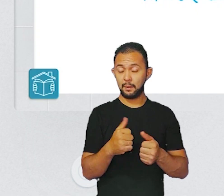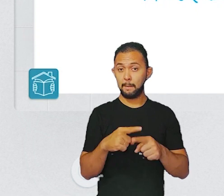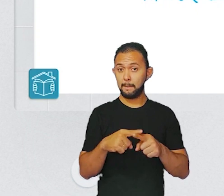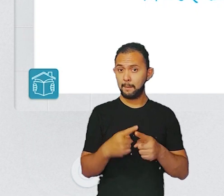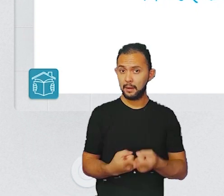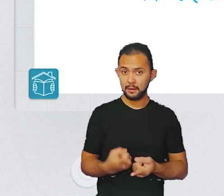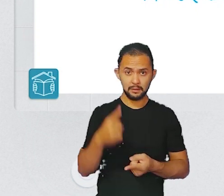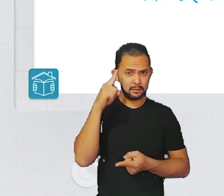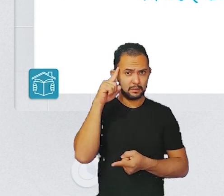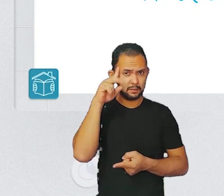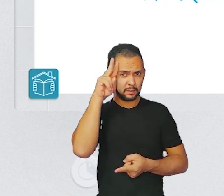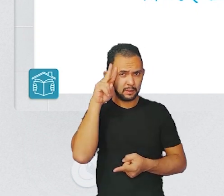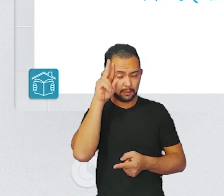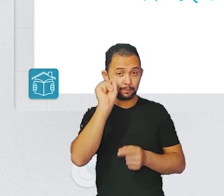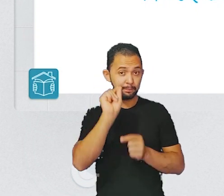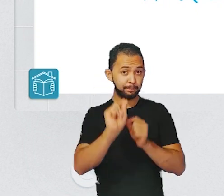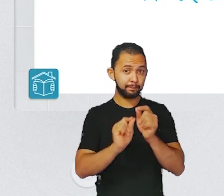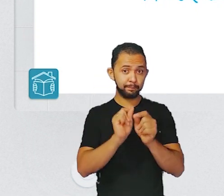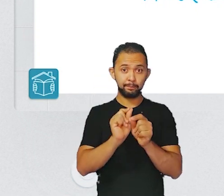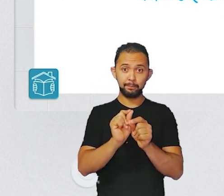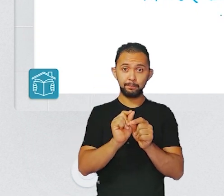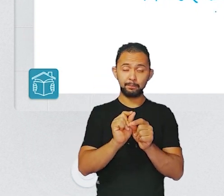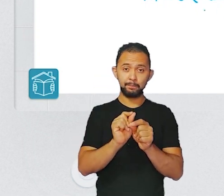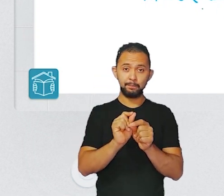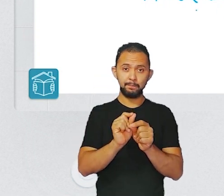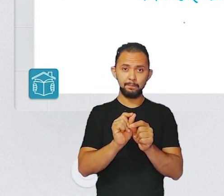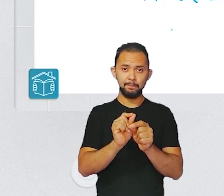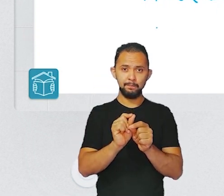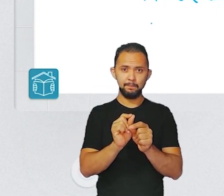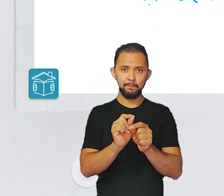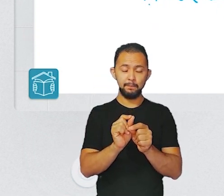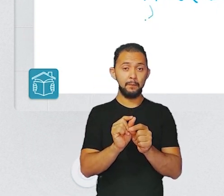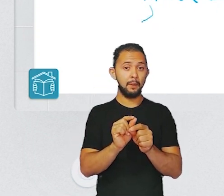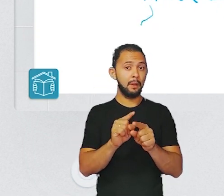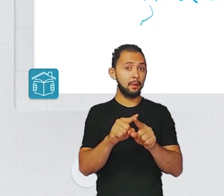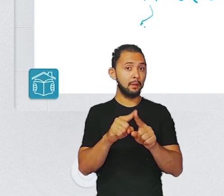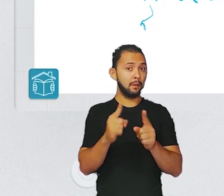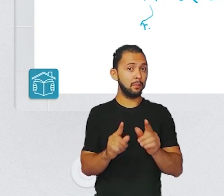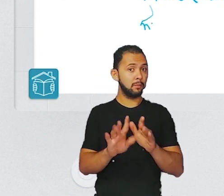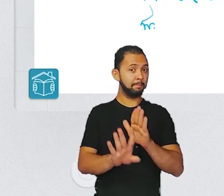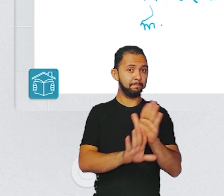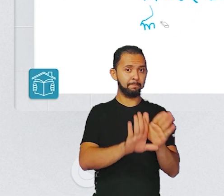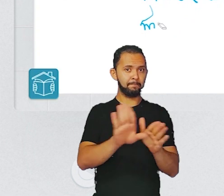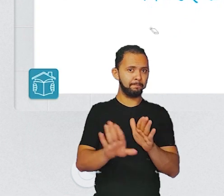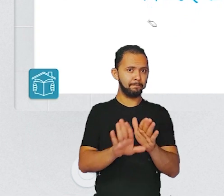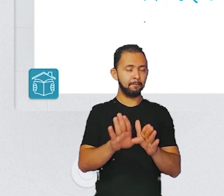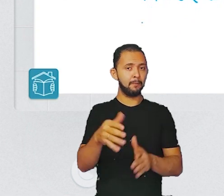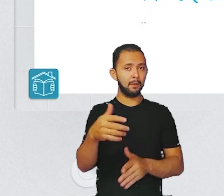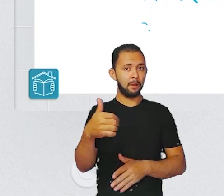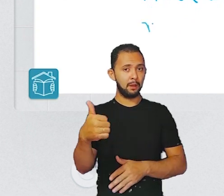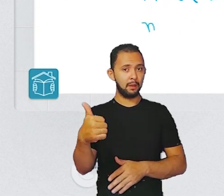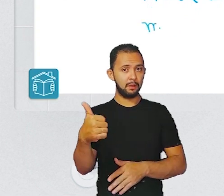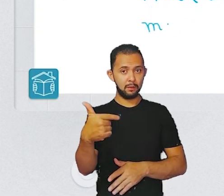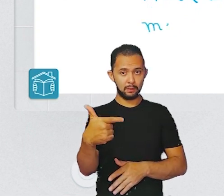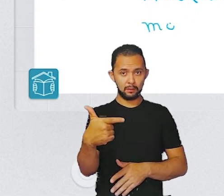lembra, a gente não queria isso. A gente queria o MDC do número 12,